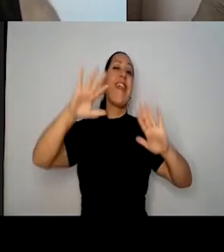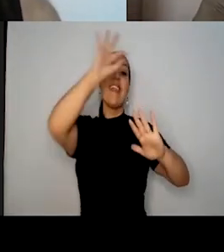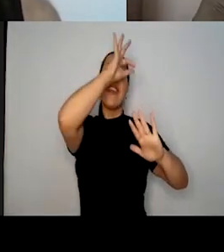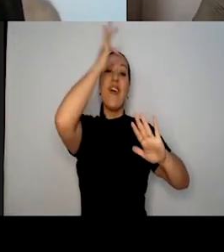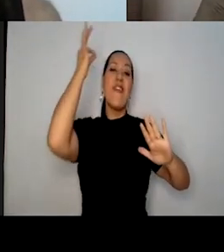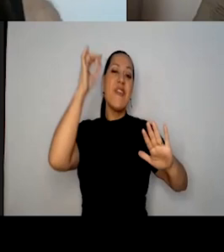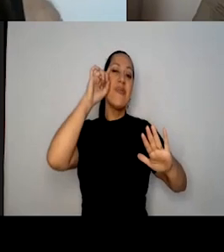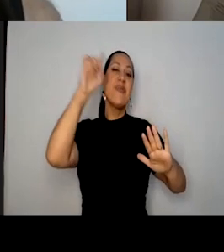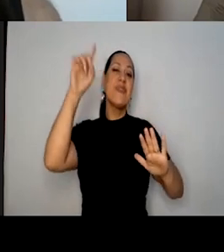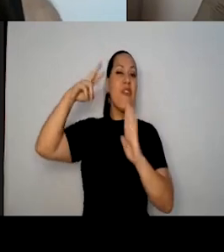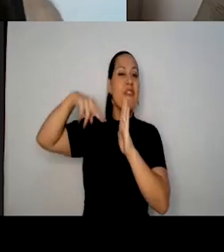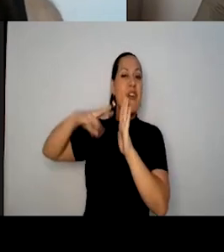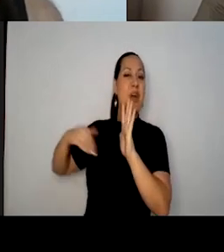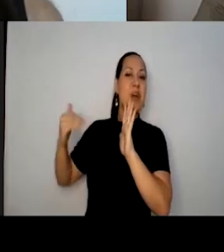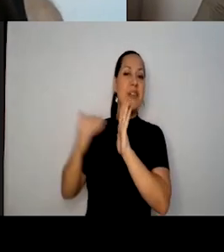né?